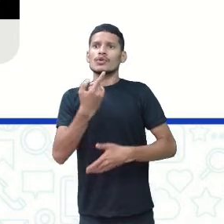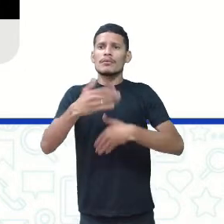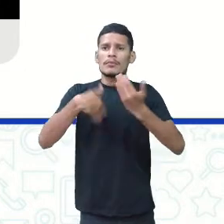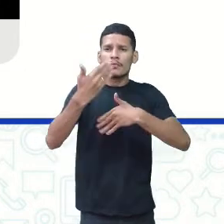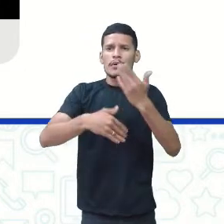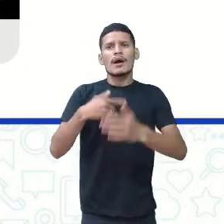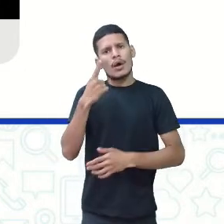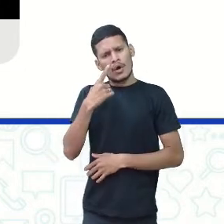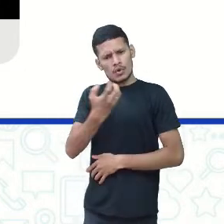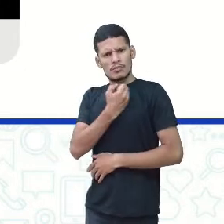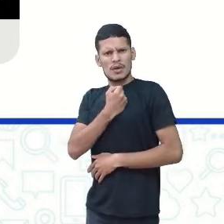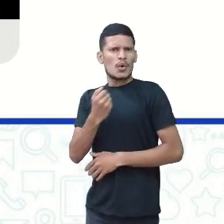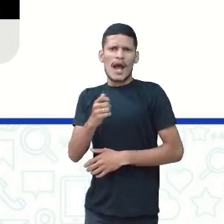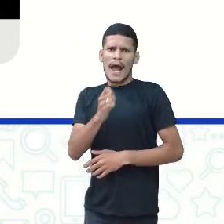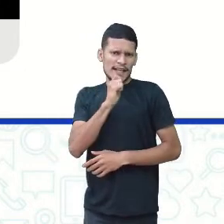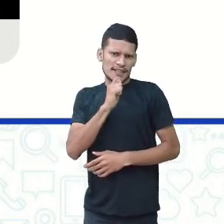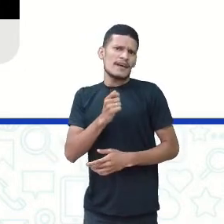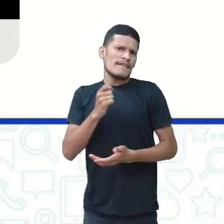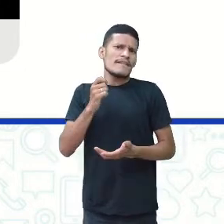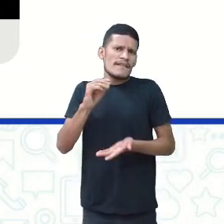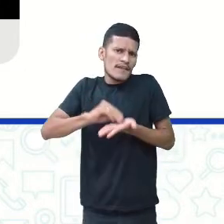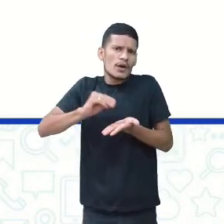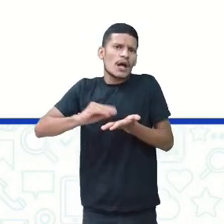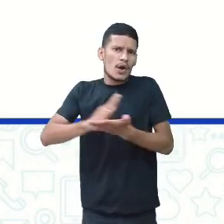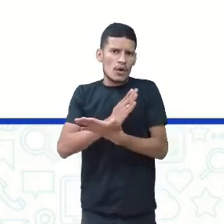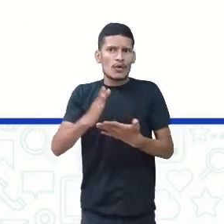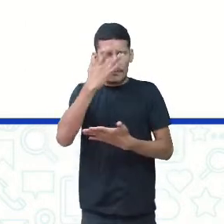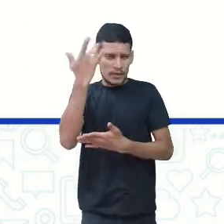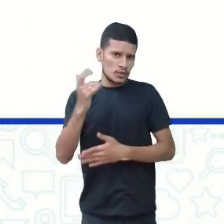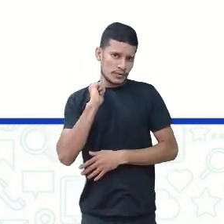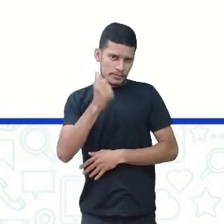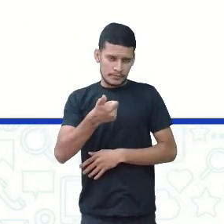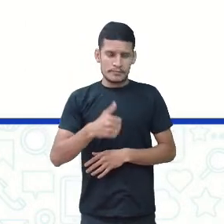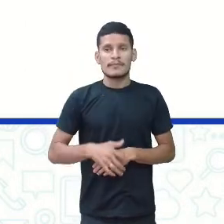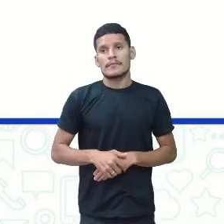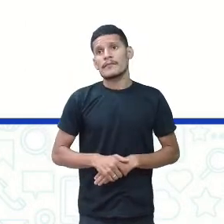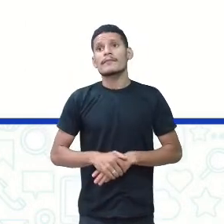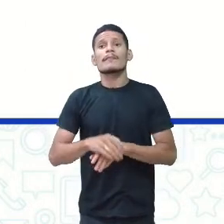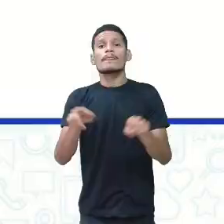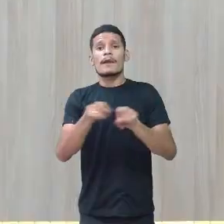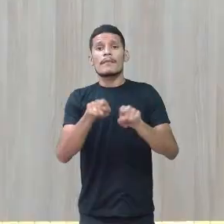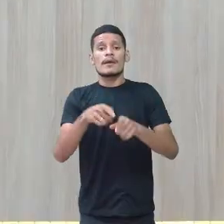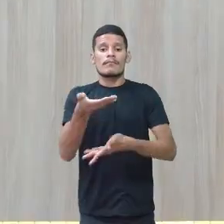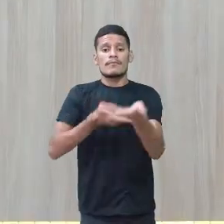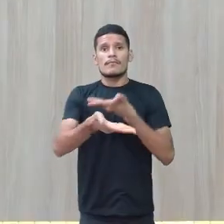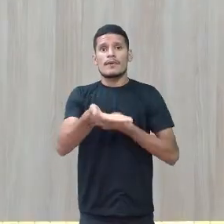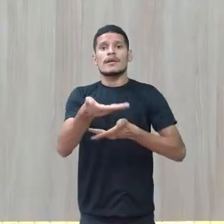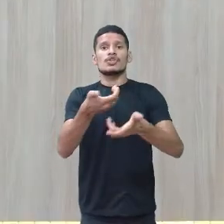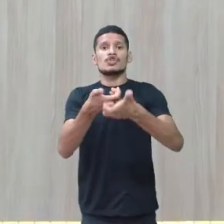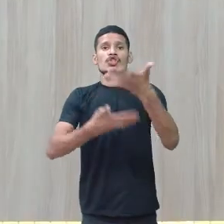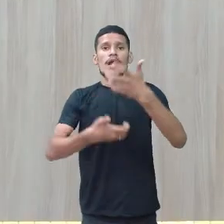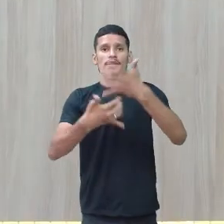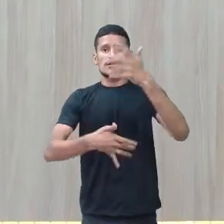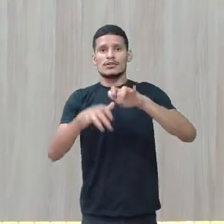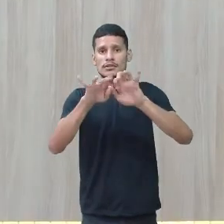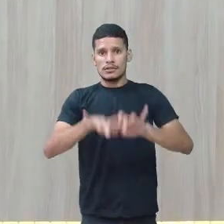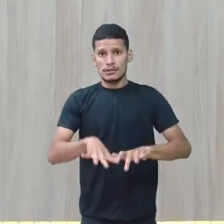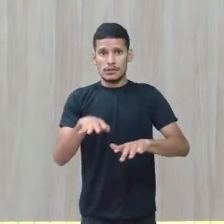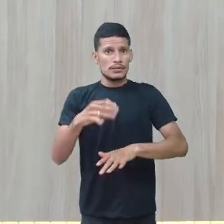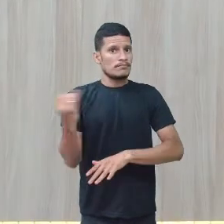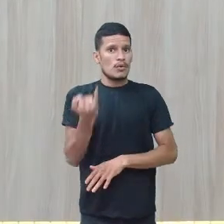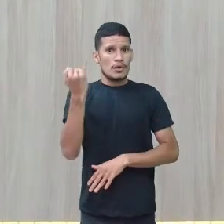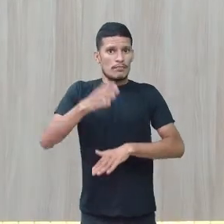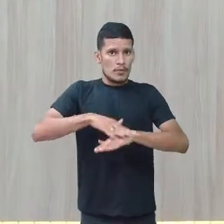até desatualizado, viu? Tem mais gente já lá no canal. E aí a interação pelo chat, pessoal, super importante esse